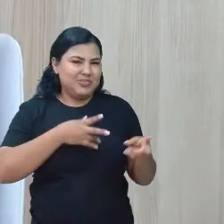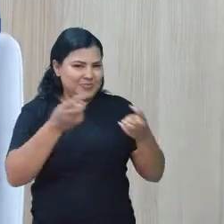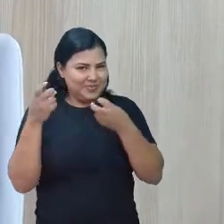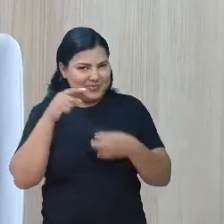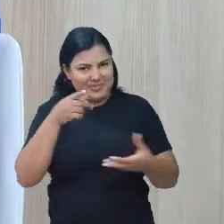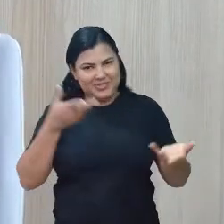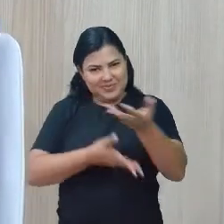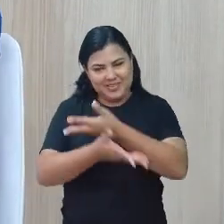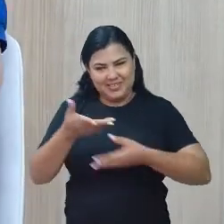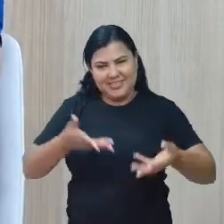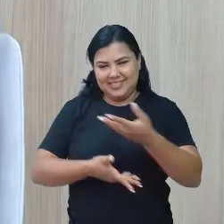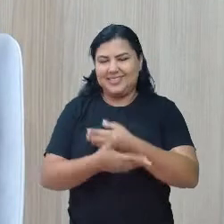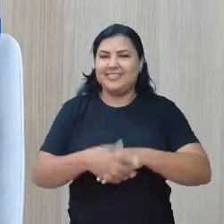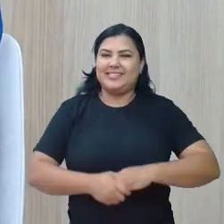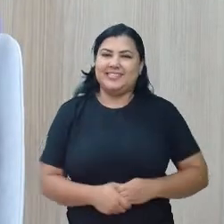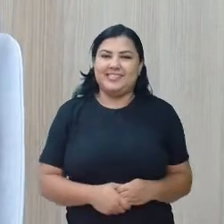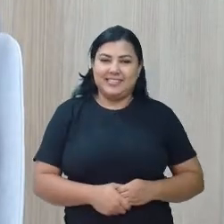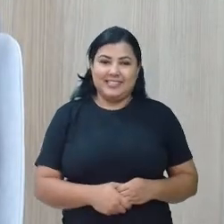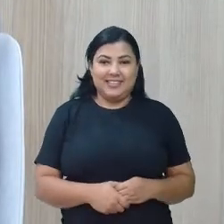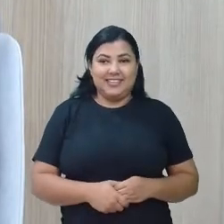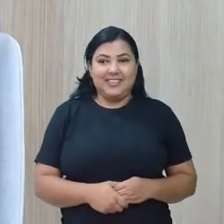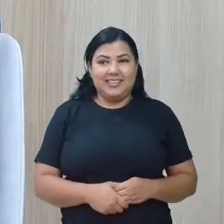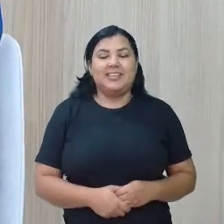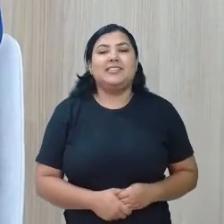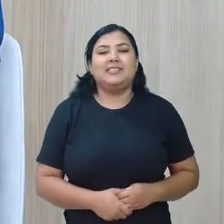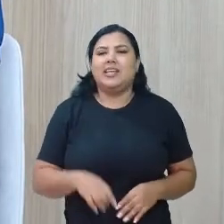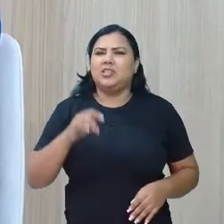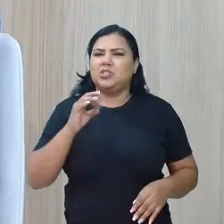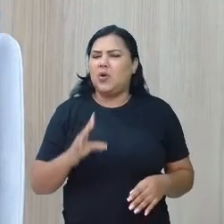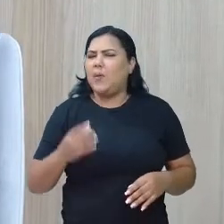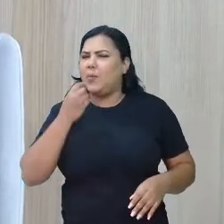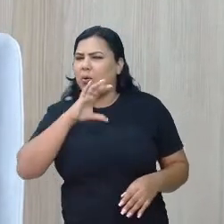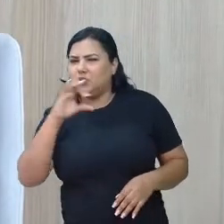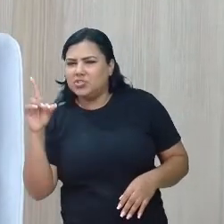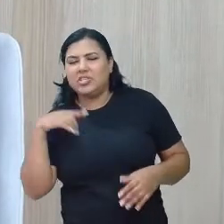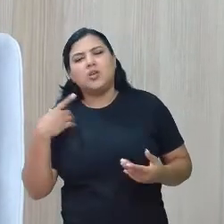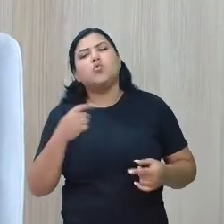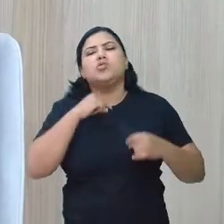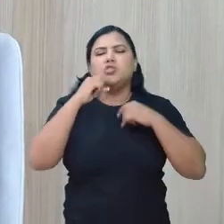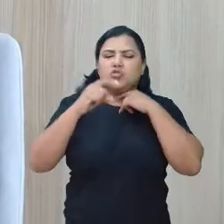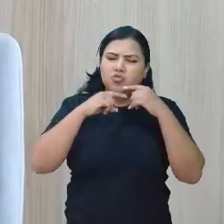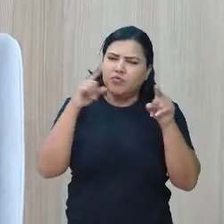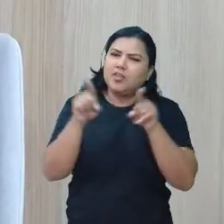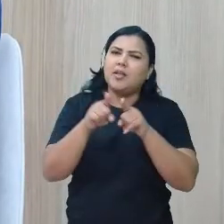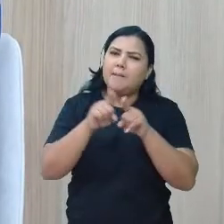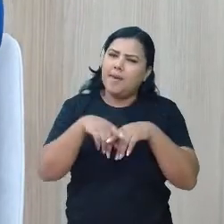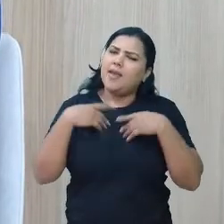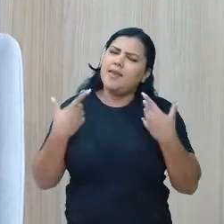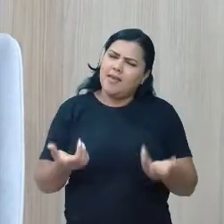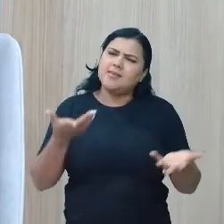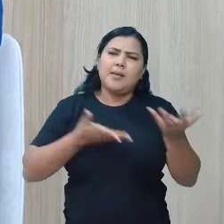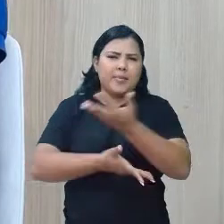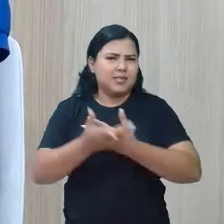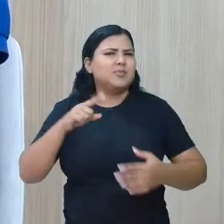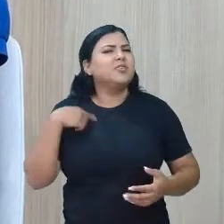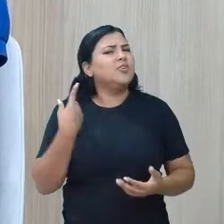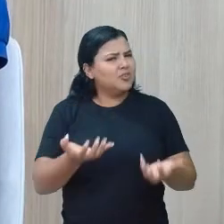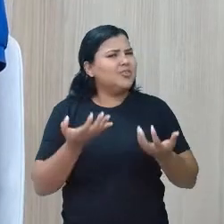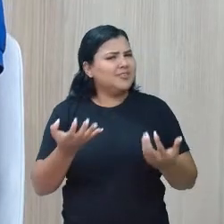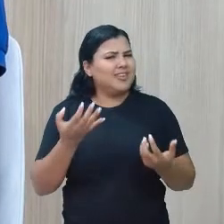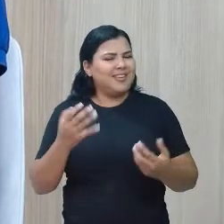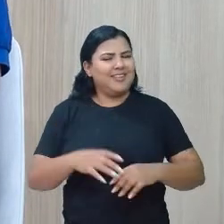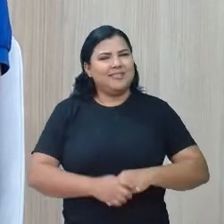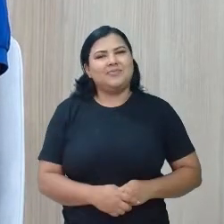bastante dessa interação. O pessoal não está participando só dando bom dia, né? Está colocando aqui suas dúvidas e é desse tipo de interação que a gente